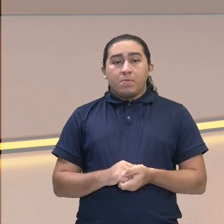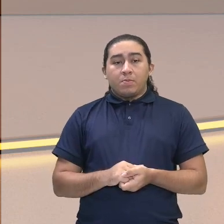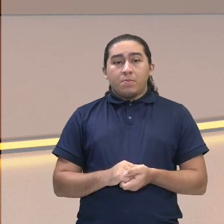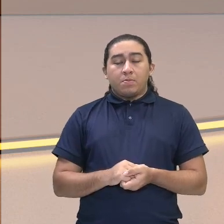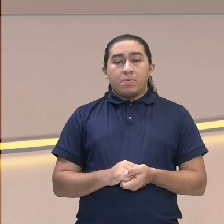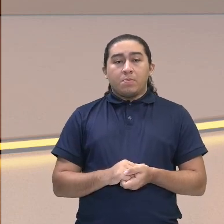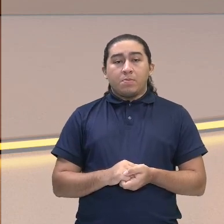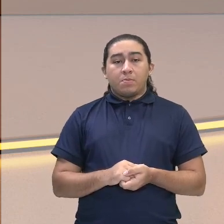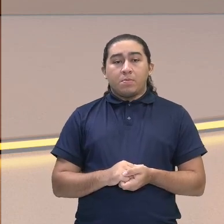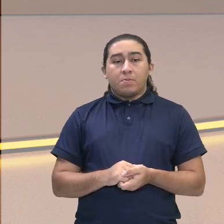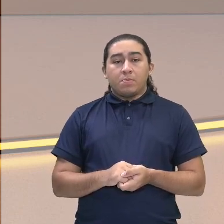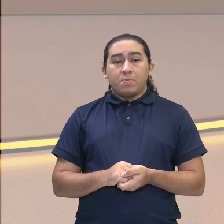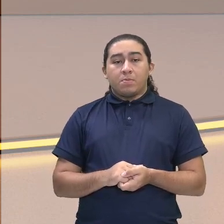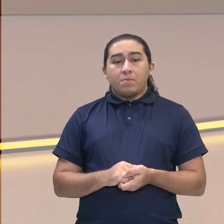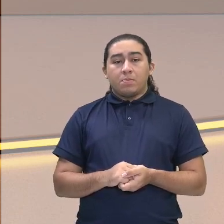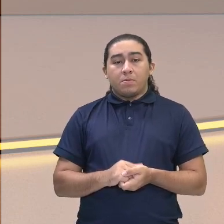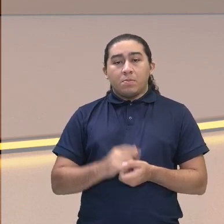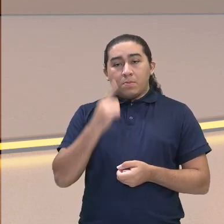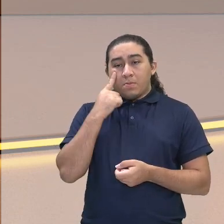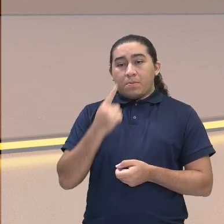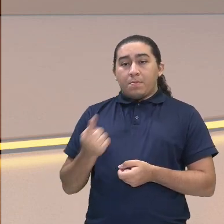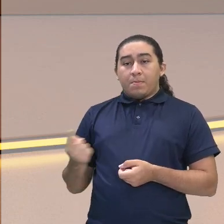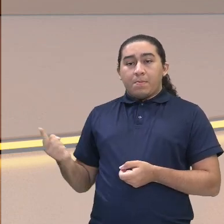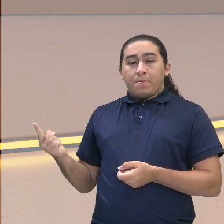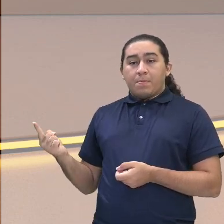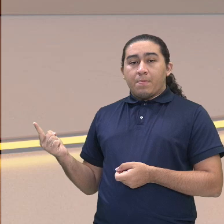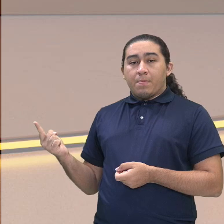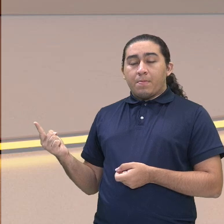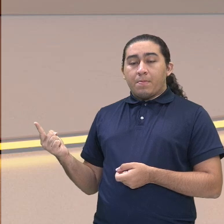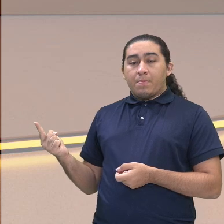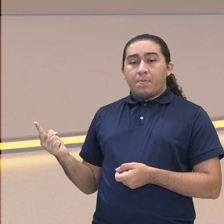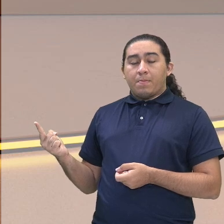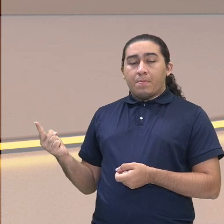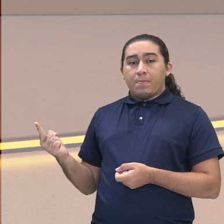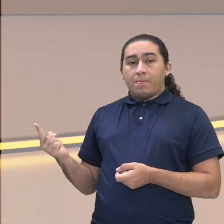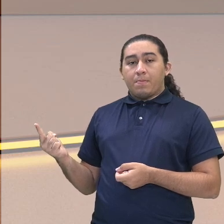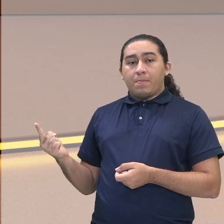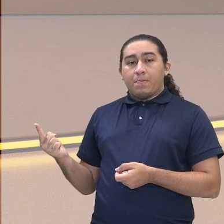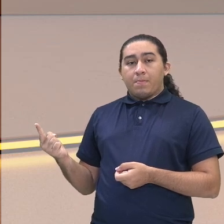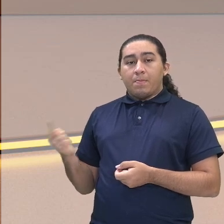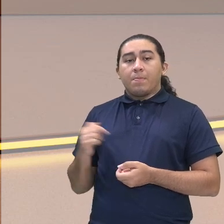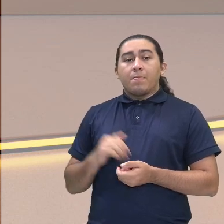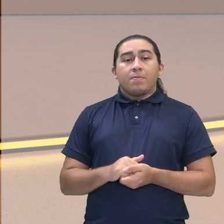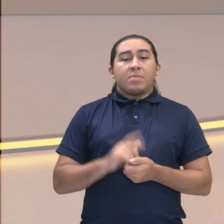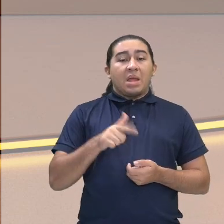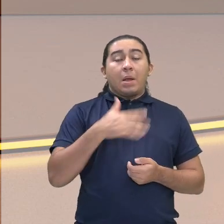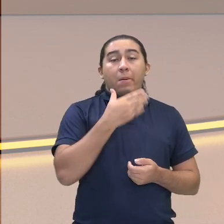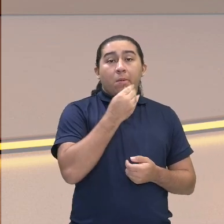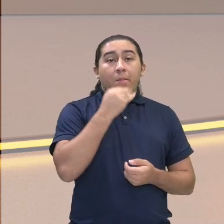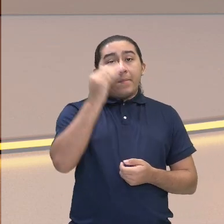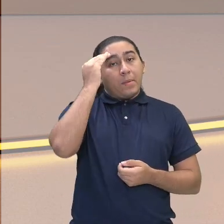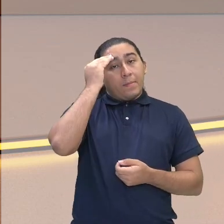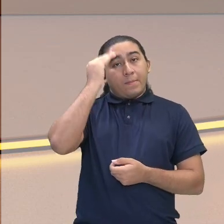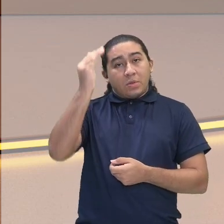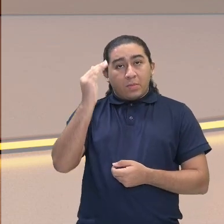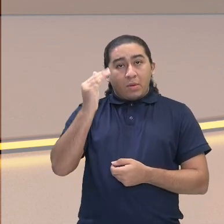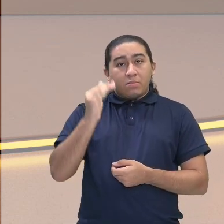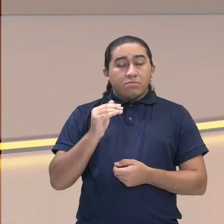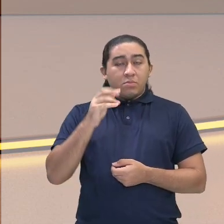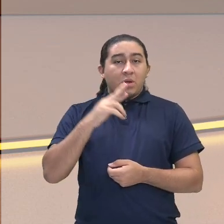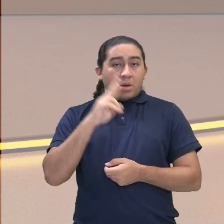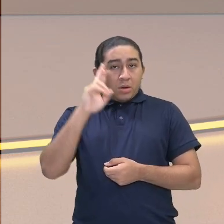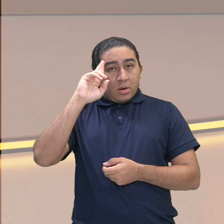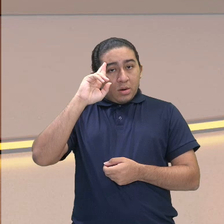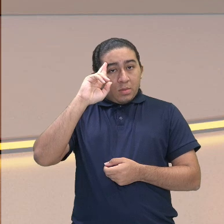o Askia Muhammad, que então foi esse administrador, esse líder fantástico, a ponto de